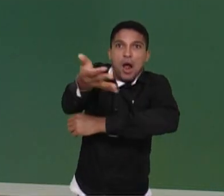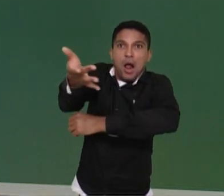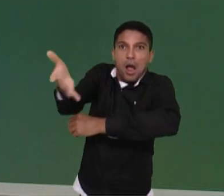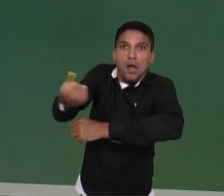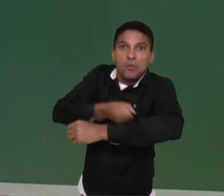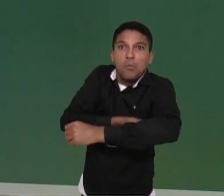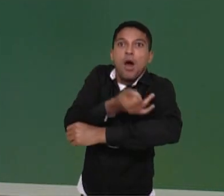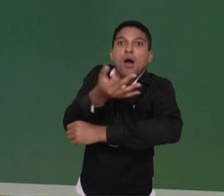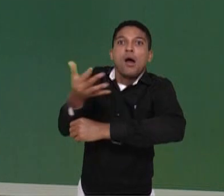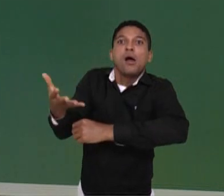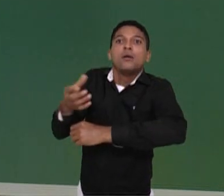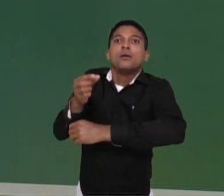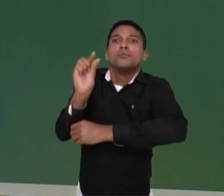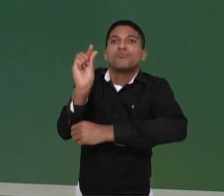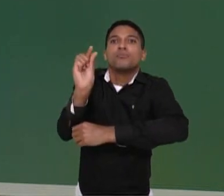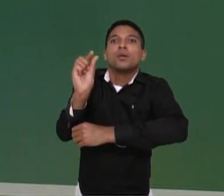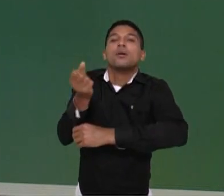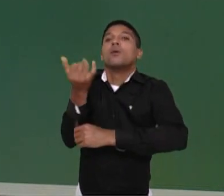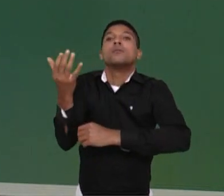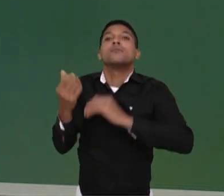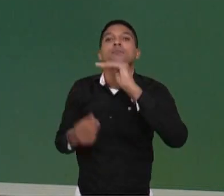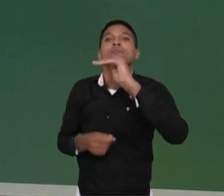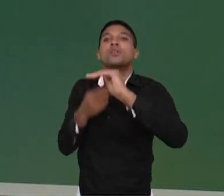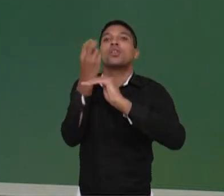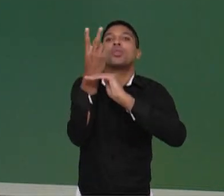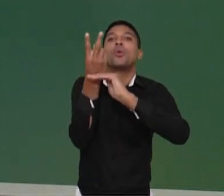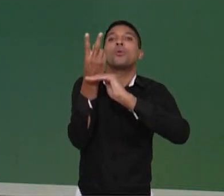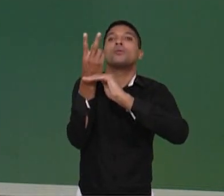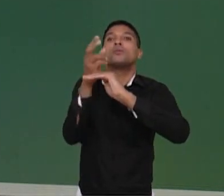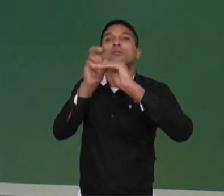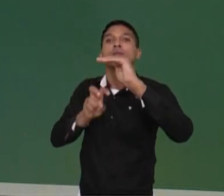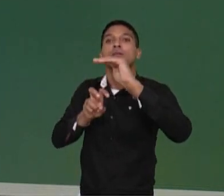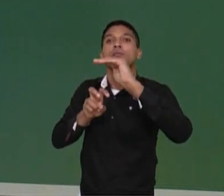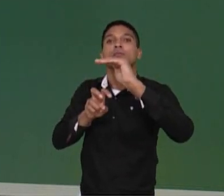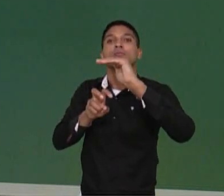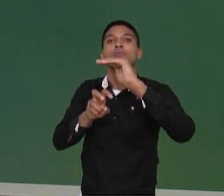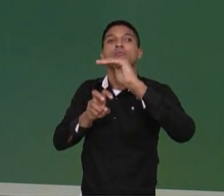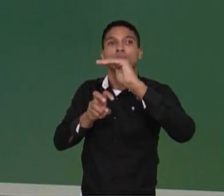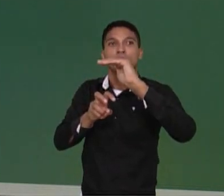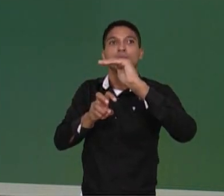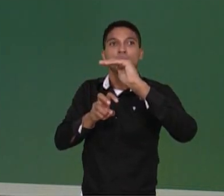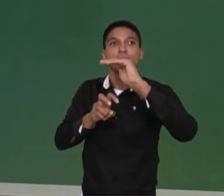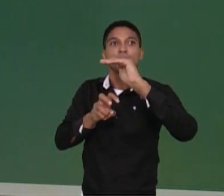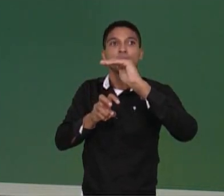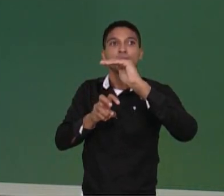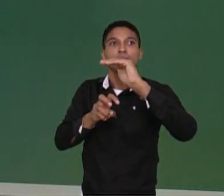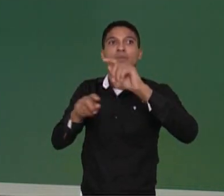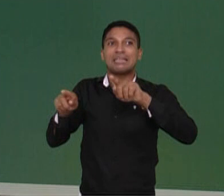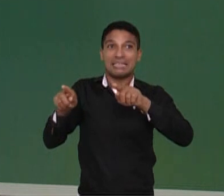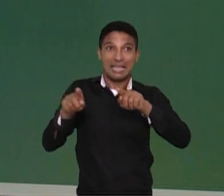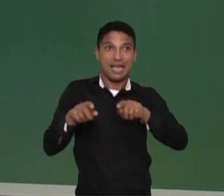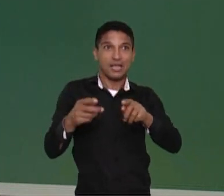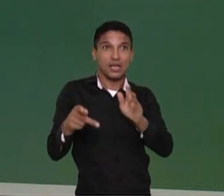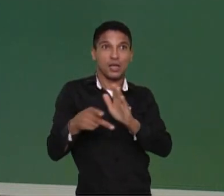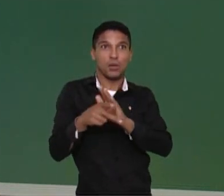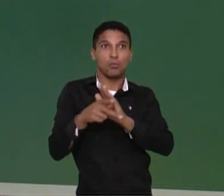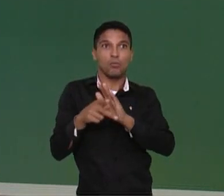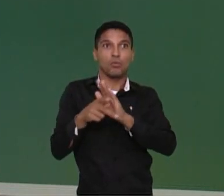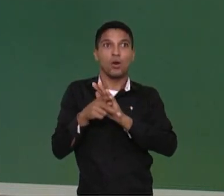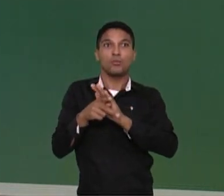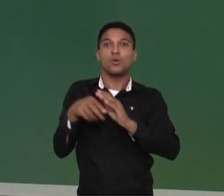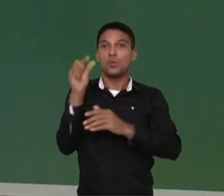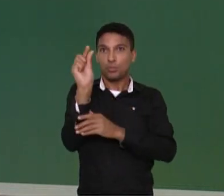fazenda e 3 quintos da fazenda. Ele semeou. Mas será que tem espaço ainda? Né? E aí eu pergunto, qual é a fração